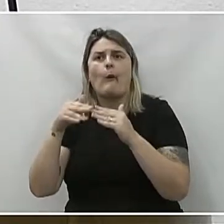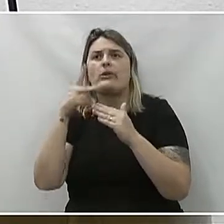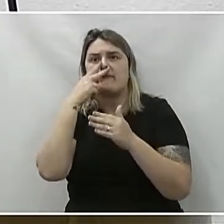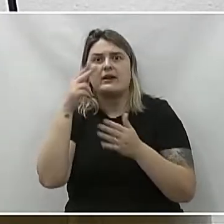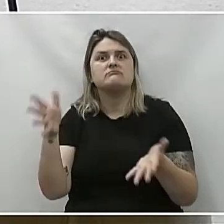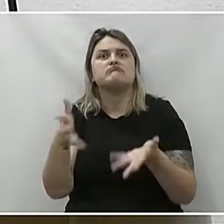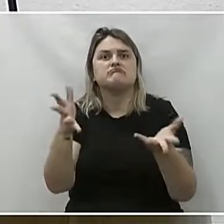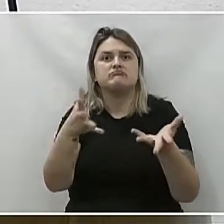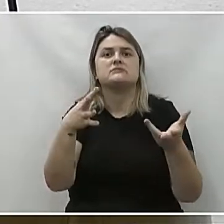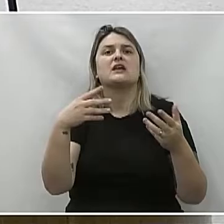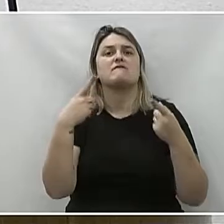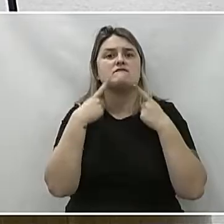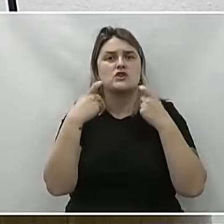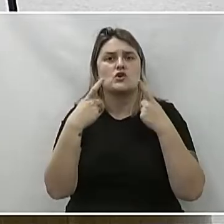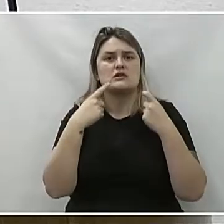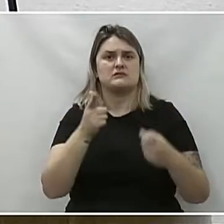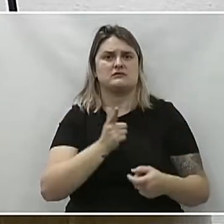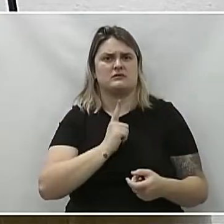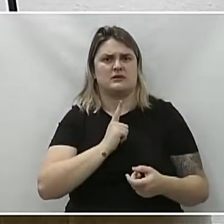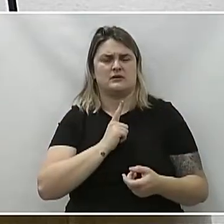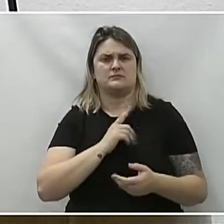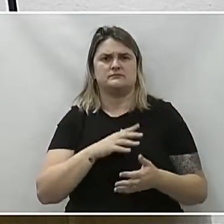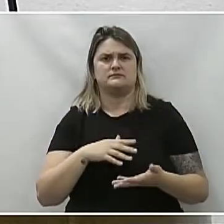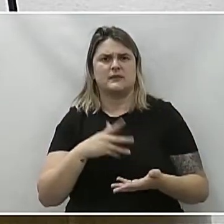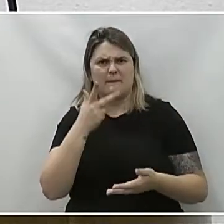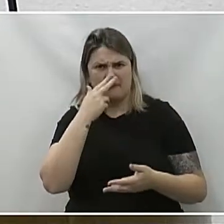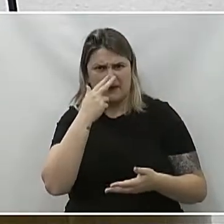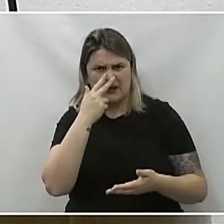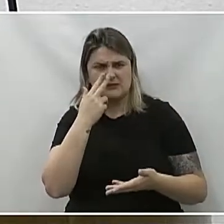população a agir com violência. Que